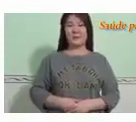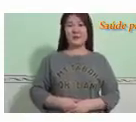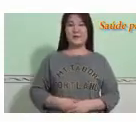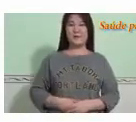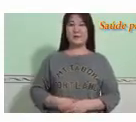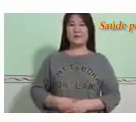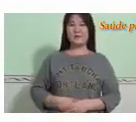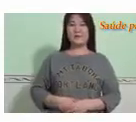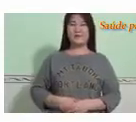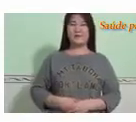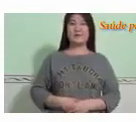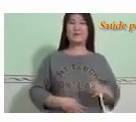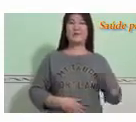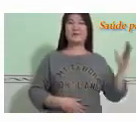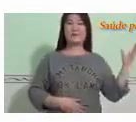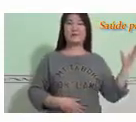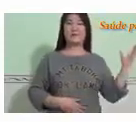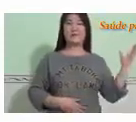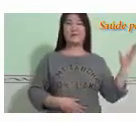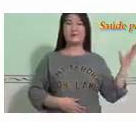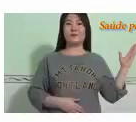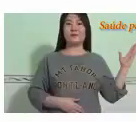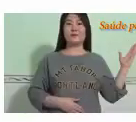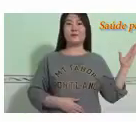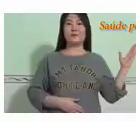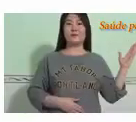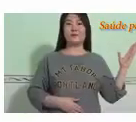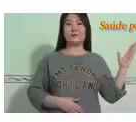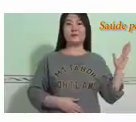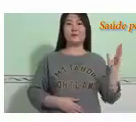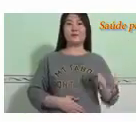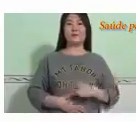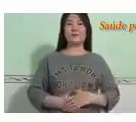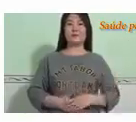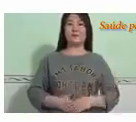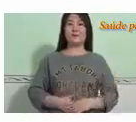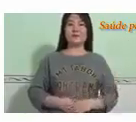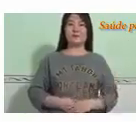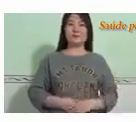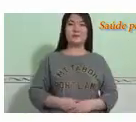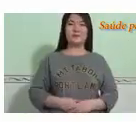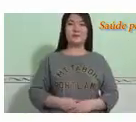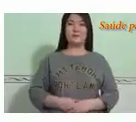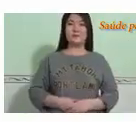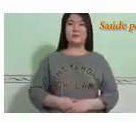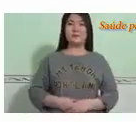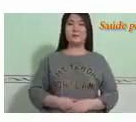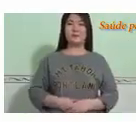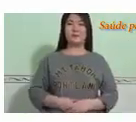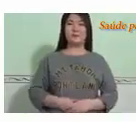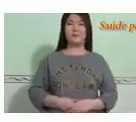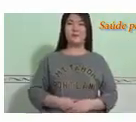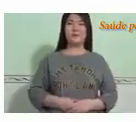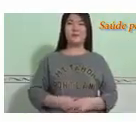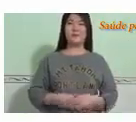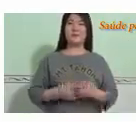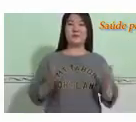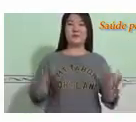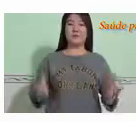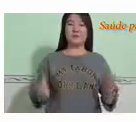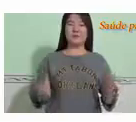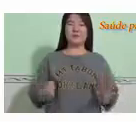de pessoas, lavar as mãos frequentemente, evite ar apertos de mãos,